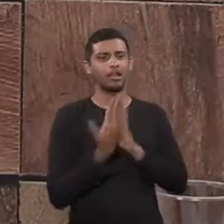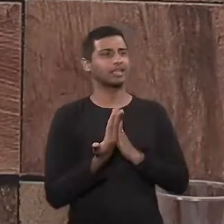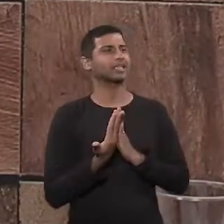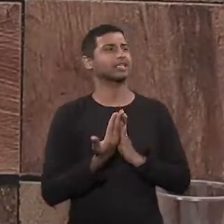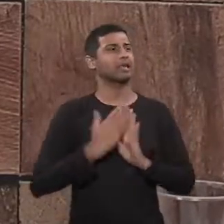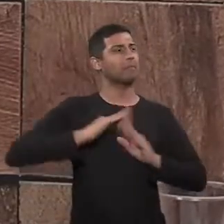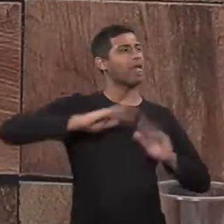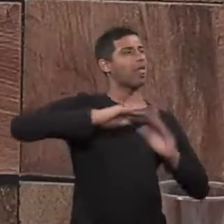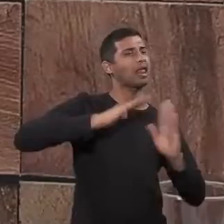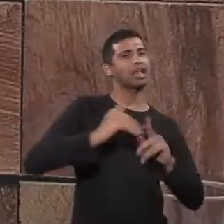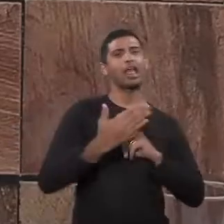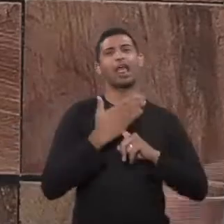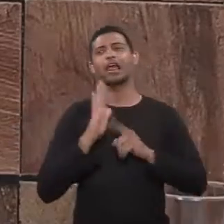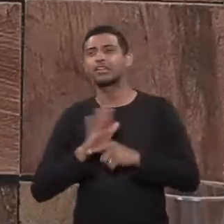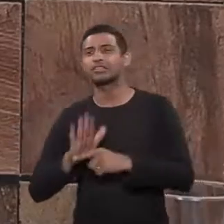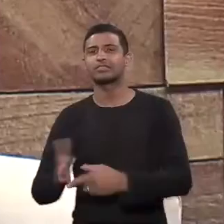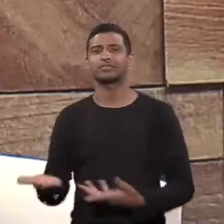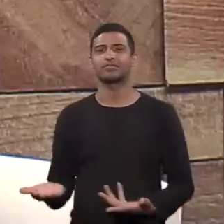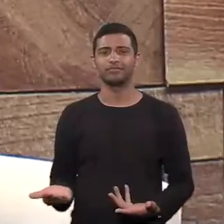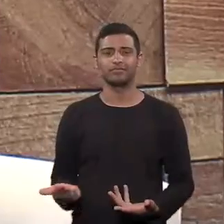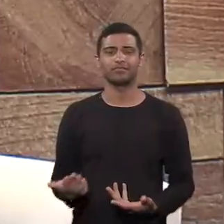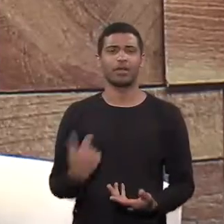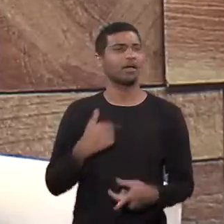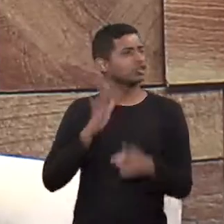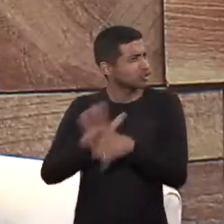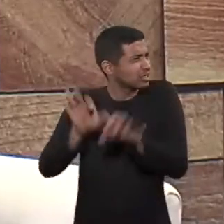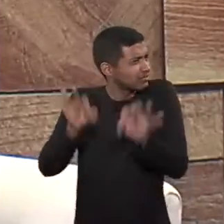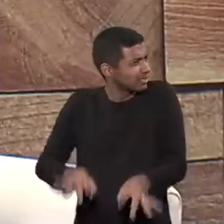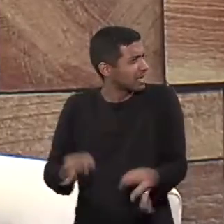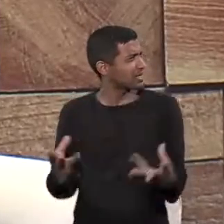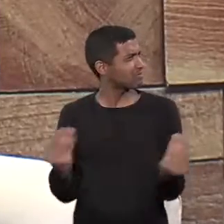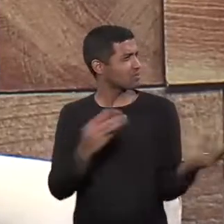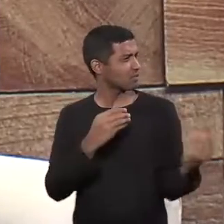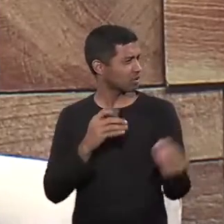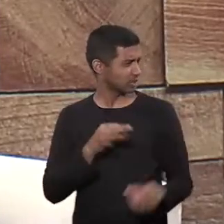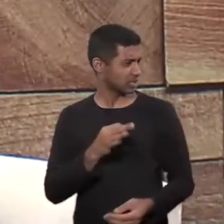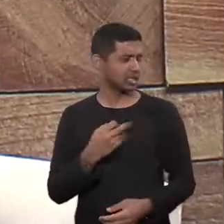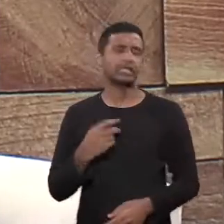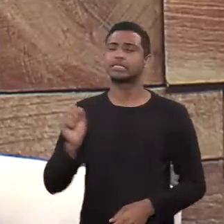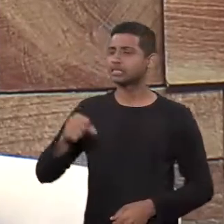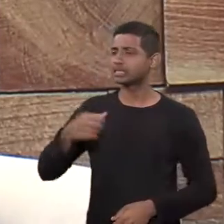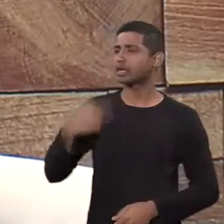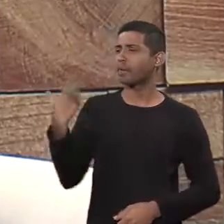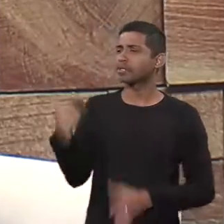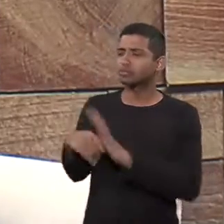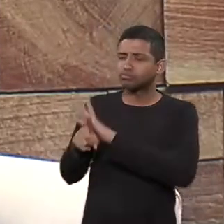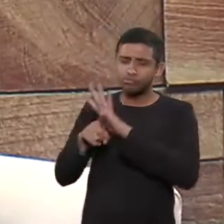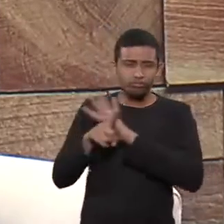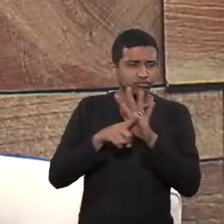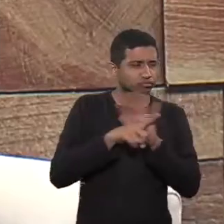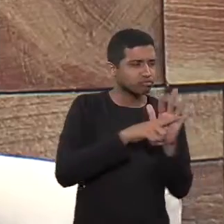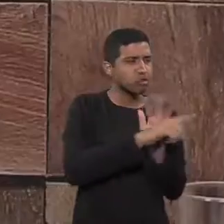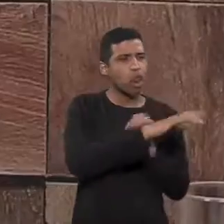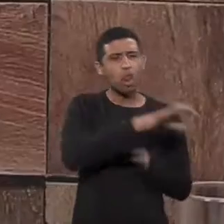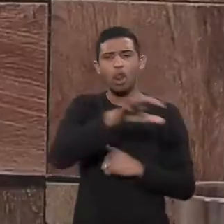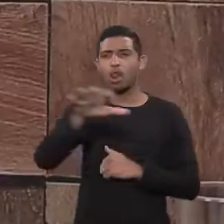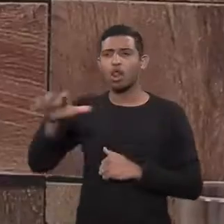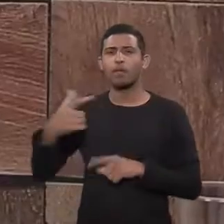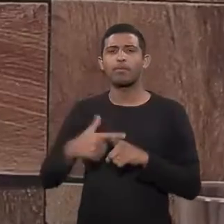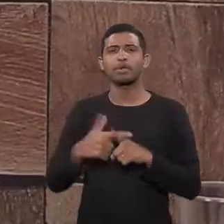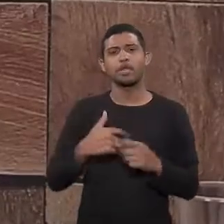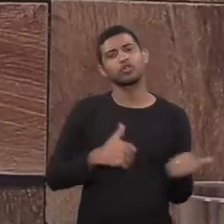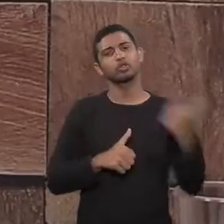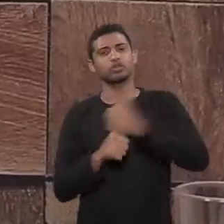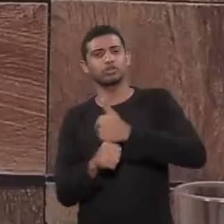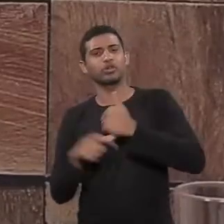aceita, muita gente me procura. Pois é, porque isso deve ter ajudado um monte de gente, né? E eu fiz uma pesquisa de campo.